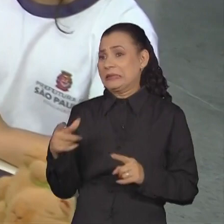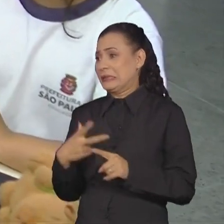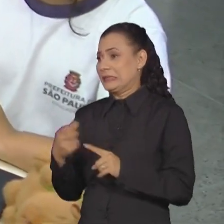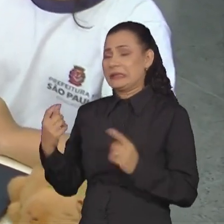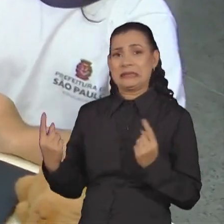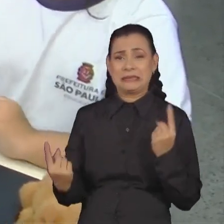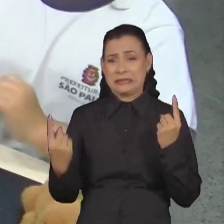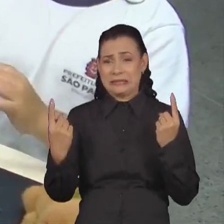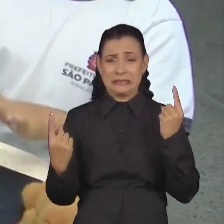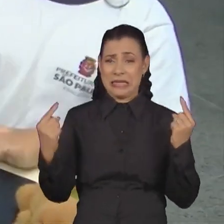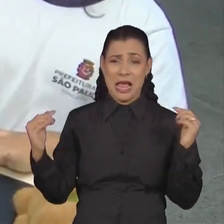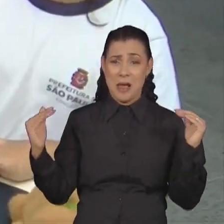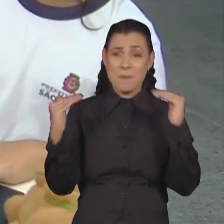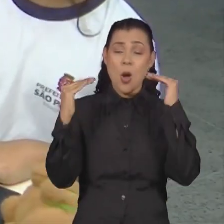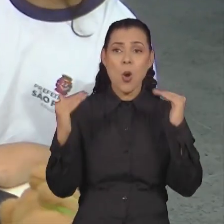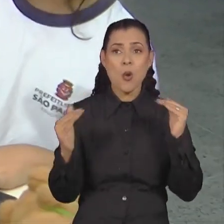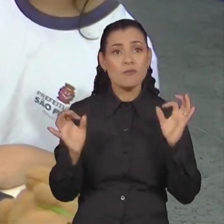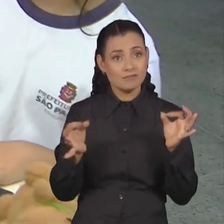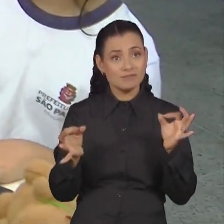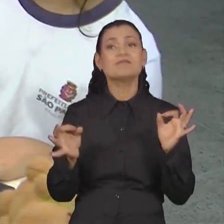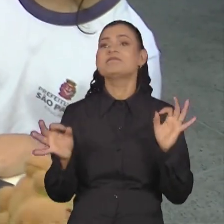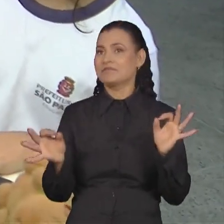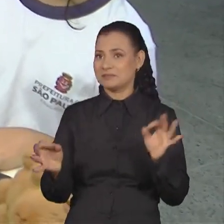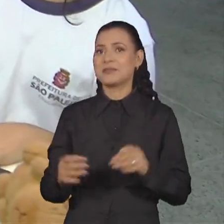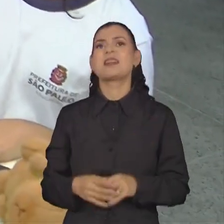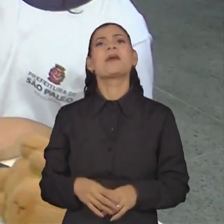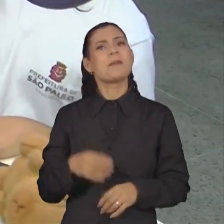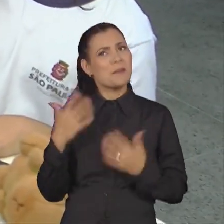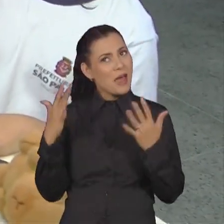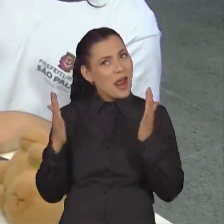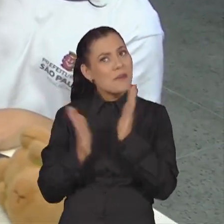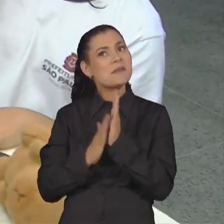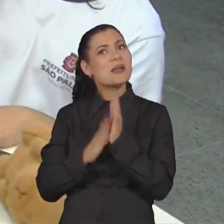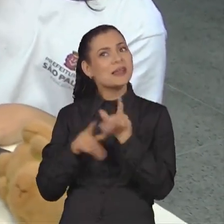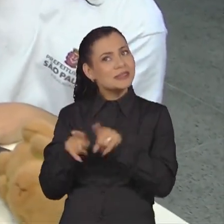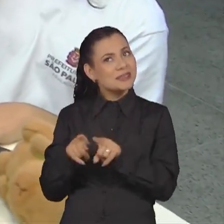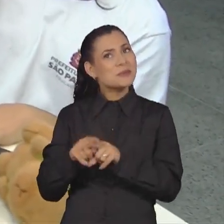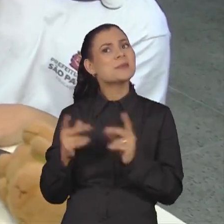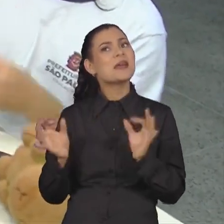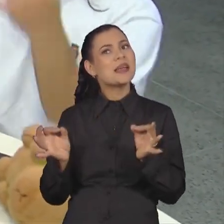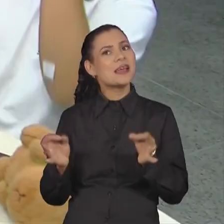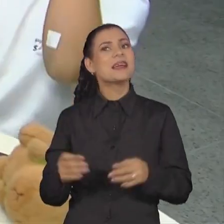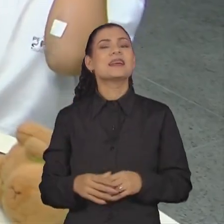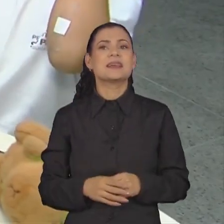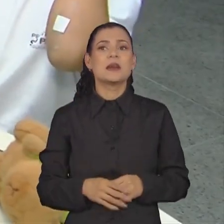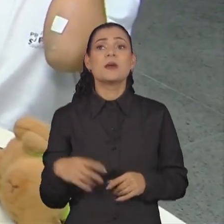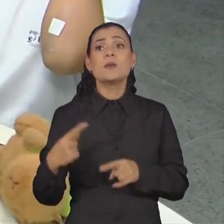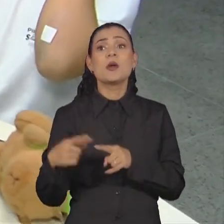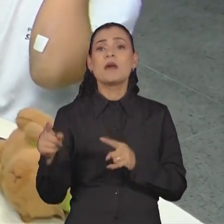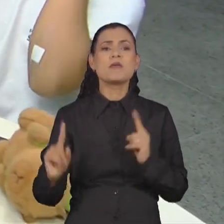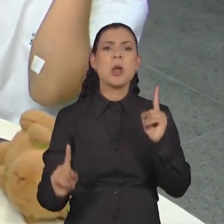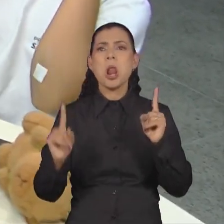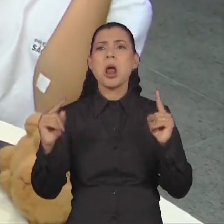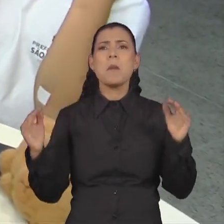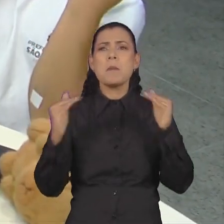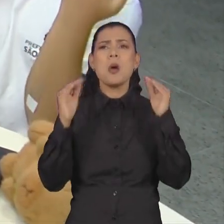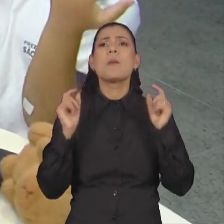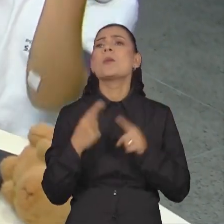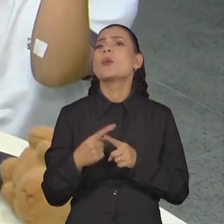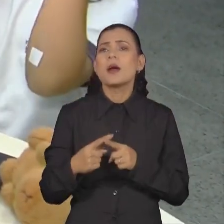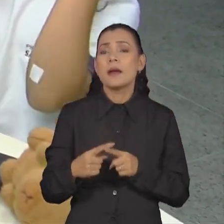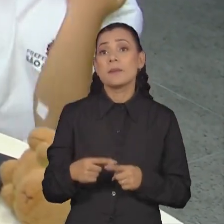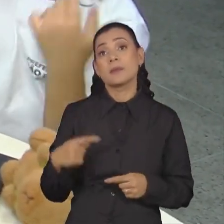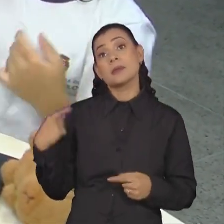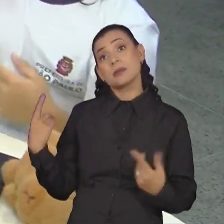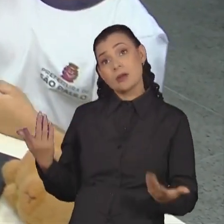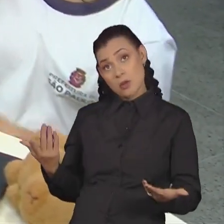foi uma disputa direta. É. Você foi muito bem também, né, dona Emily? Uhum. Por que você foi tão bem?